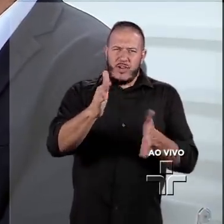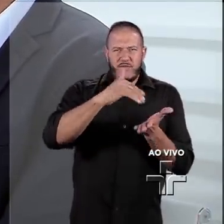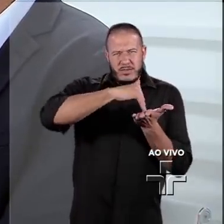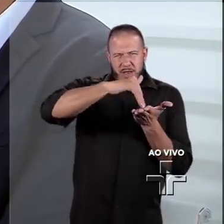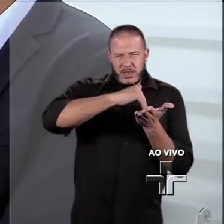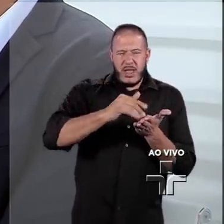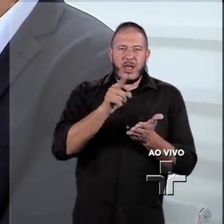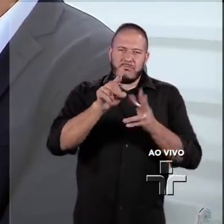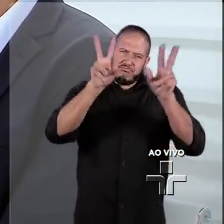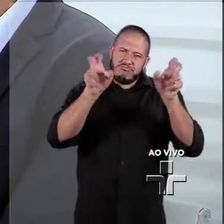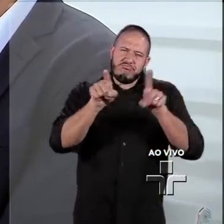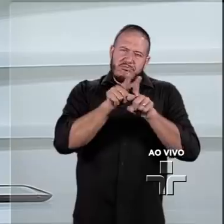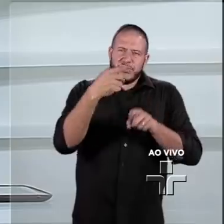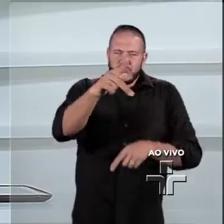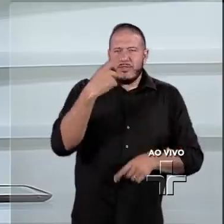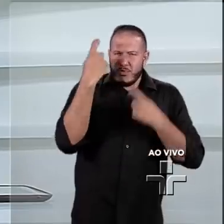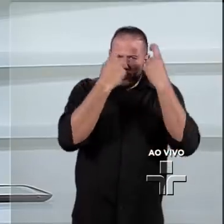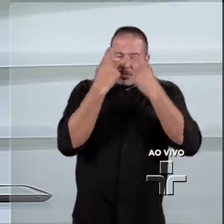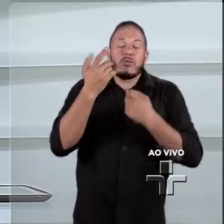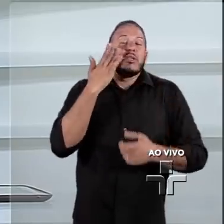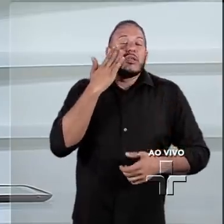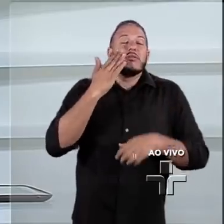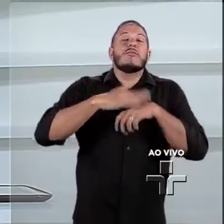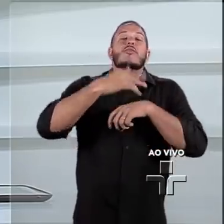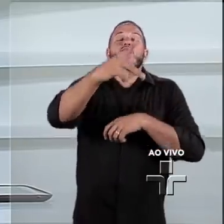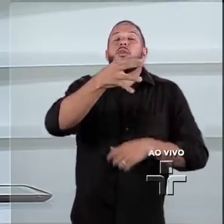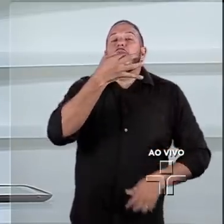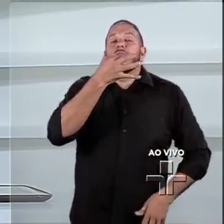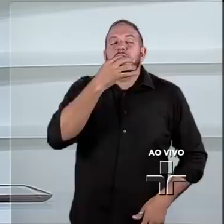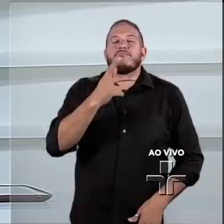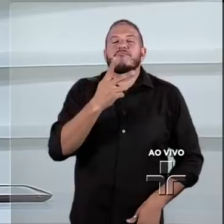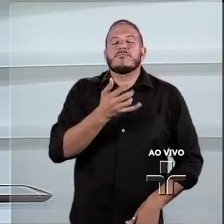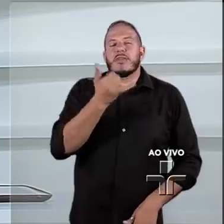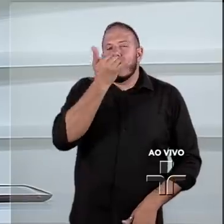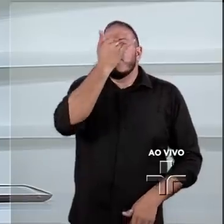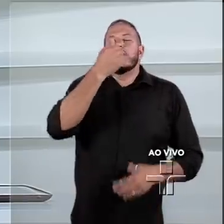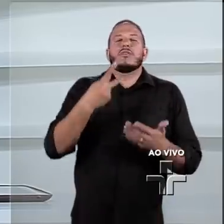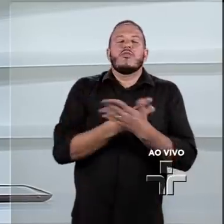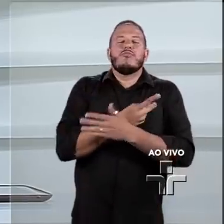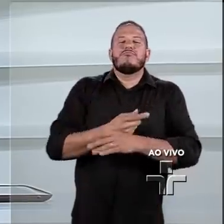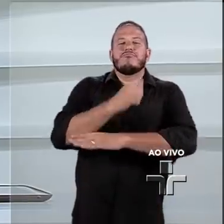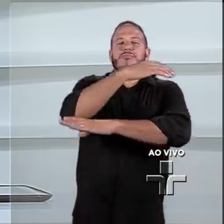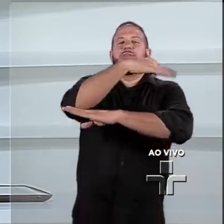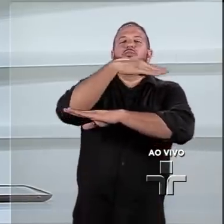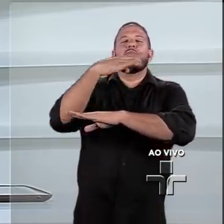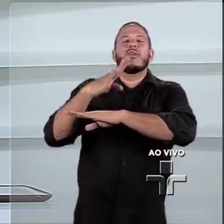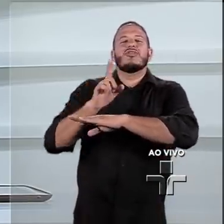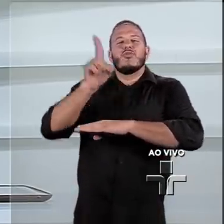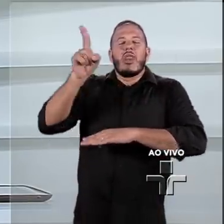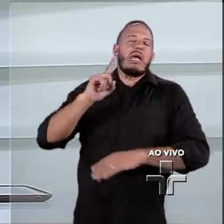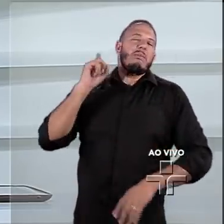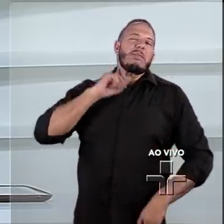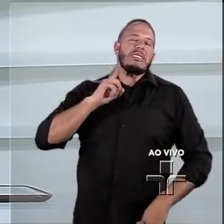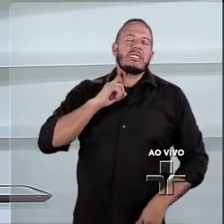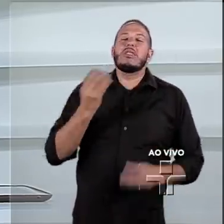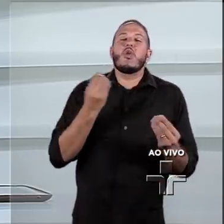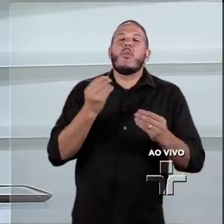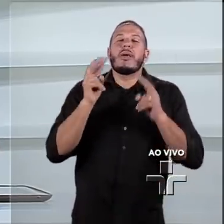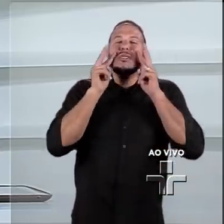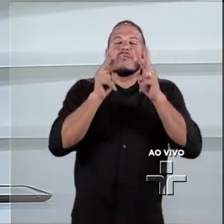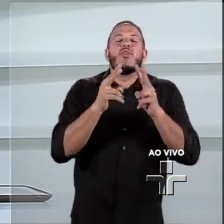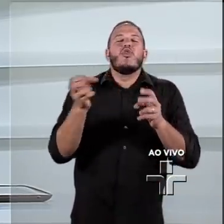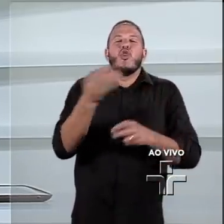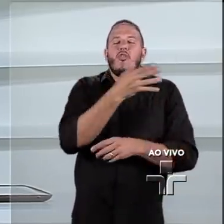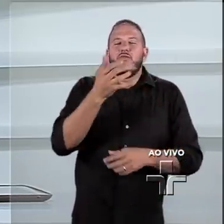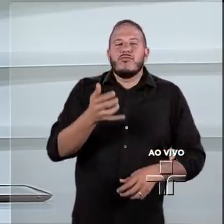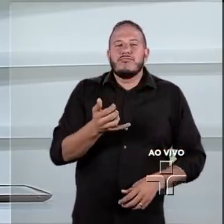preocupações. Eu queria a sua opinião sobre esse acidente de Brumadinho, como é que você está vendo esse novo